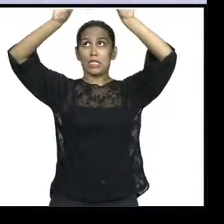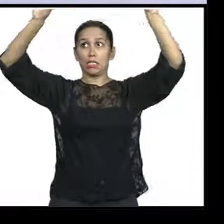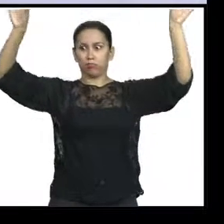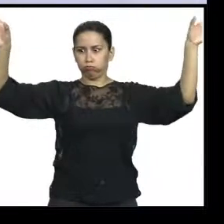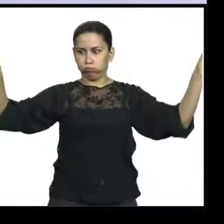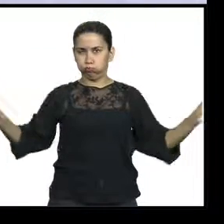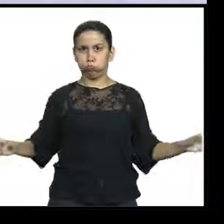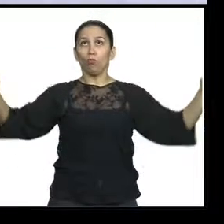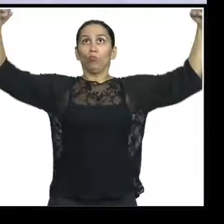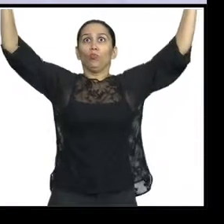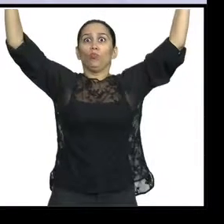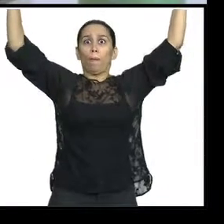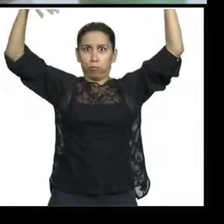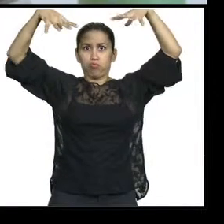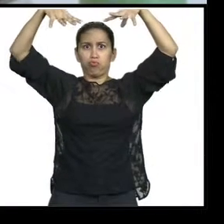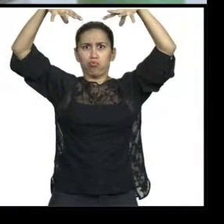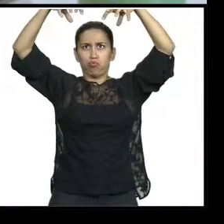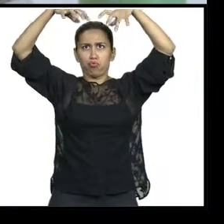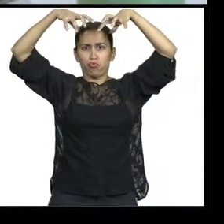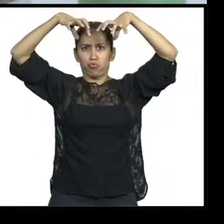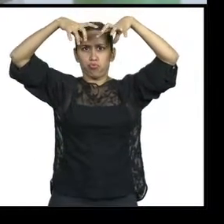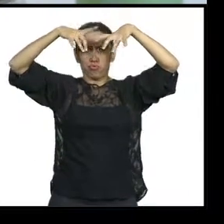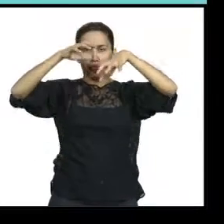os resfriados em caso de fogo.